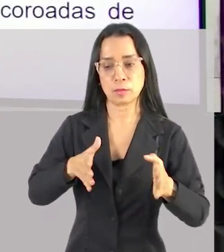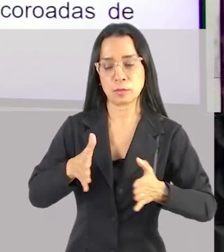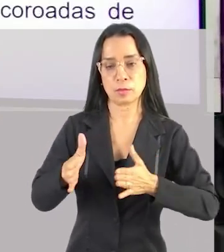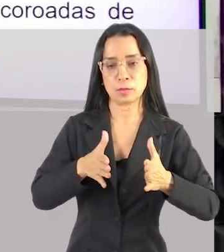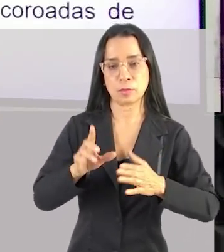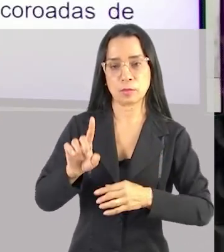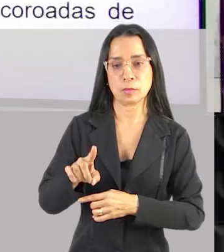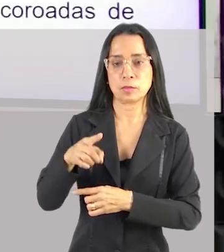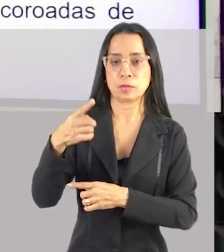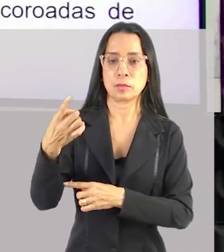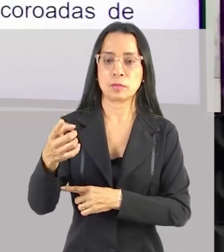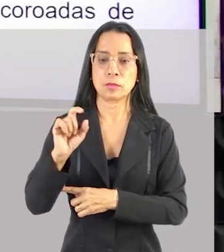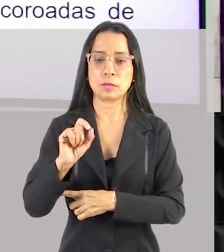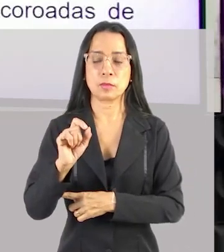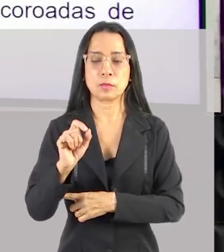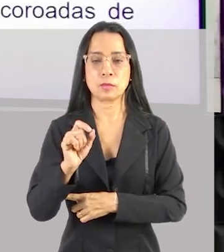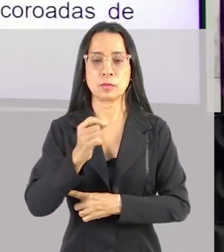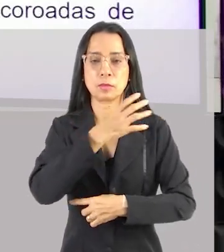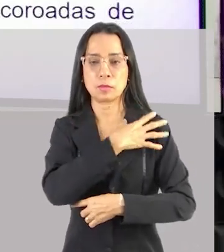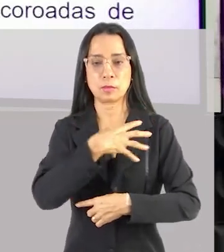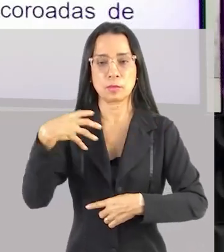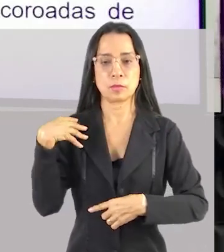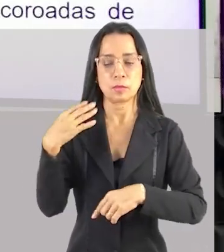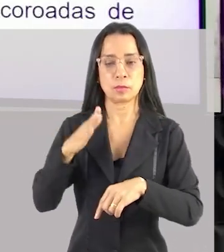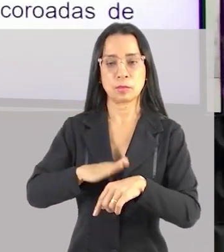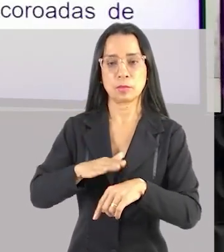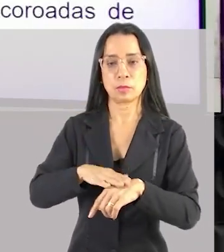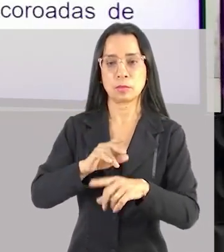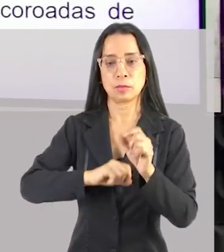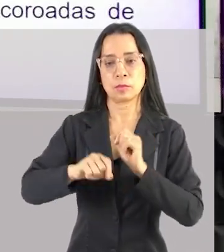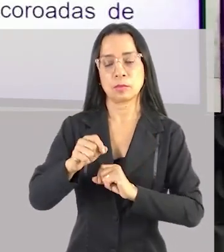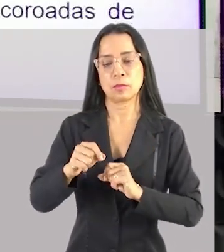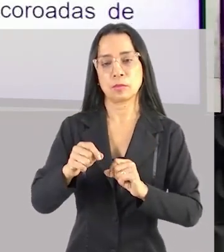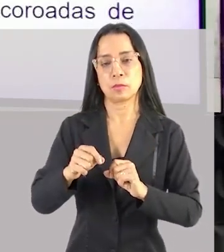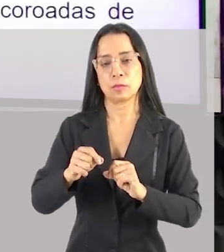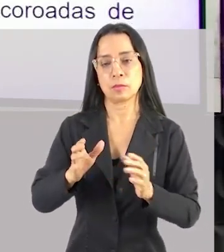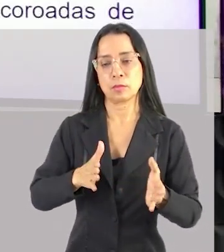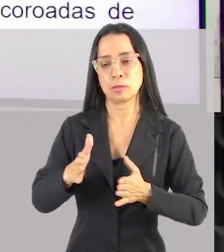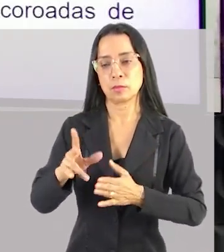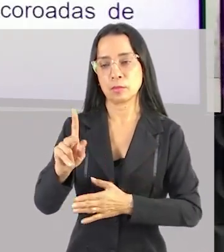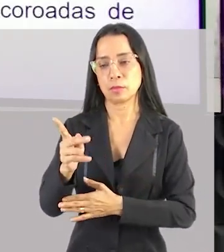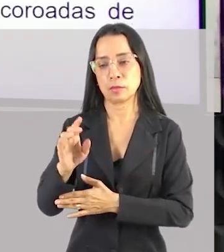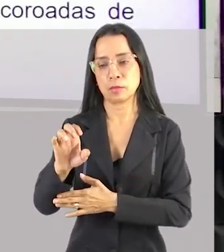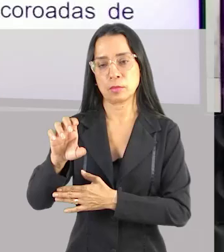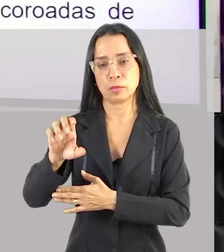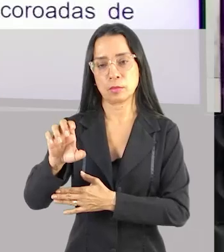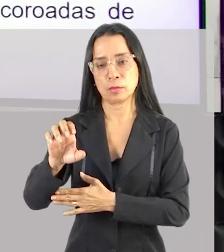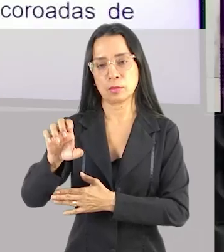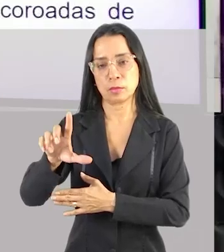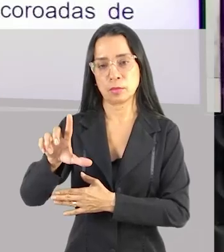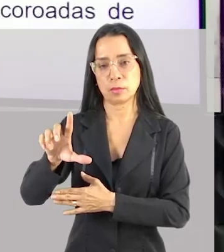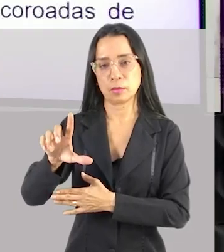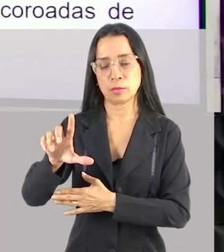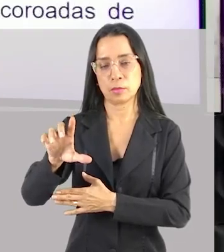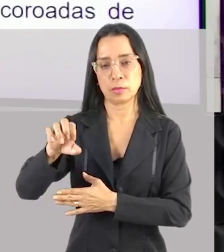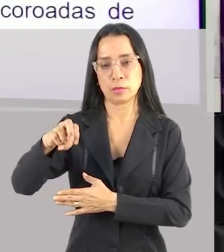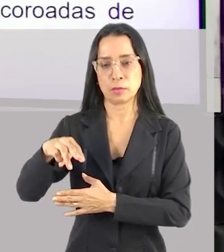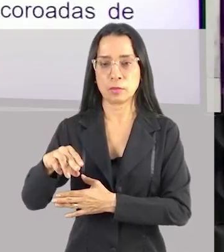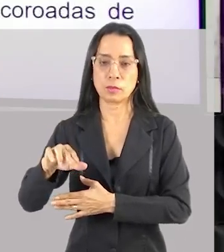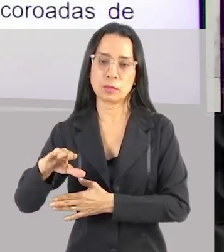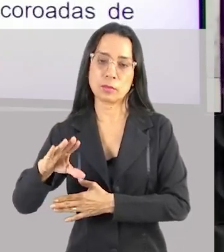que vem após, né, o Aristóteles, que é o chamado período helenístico, que eles buscam uma coisa chamada ataraxia, que é